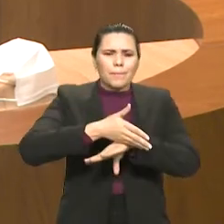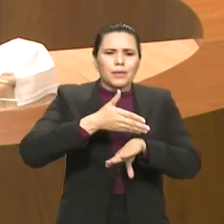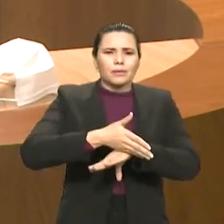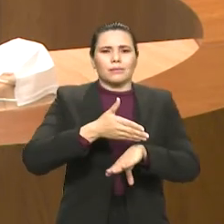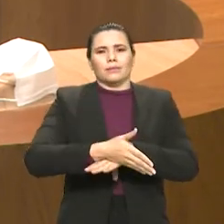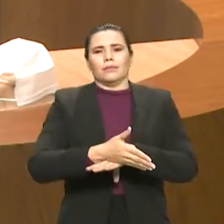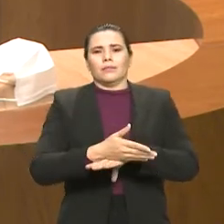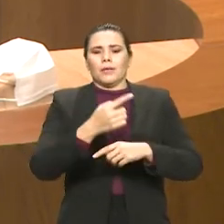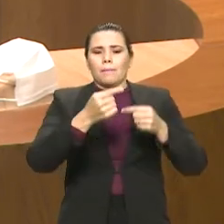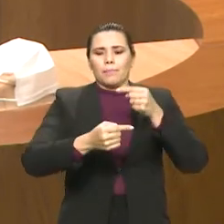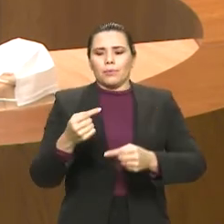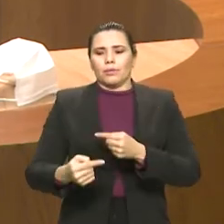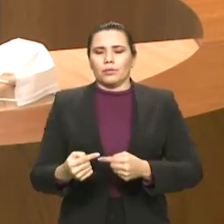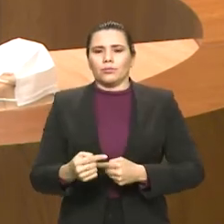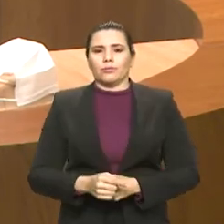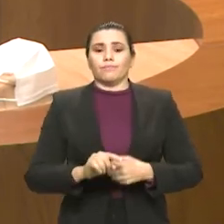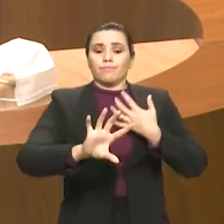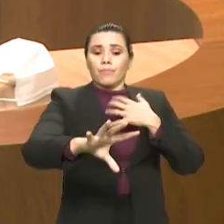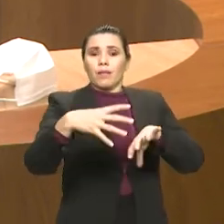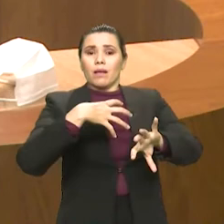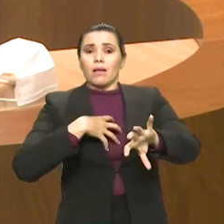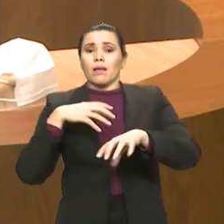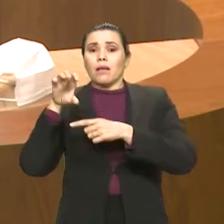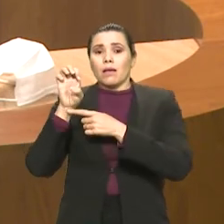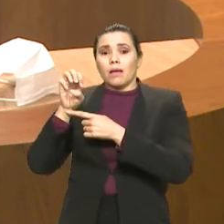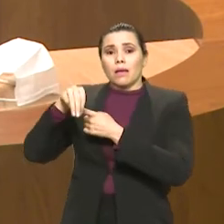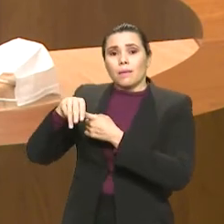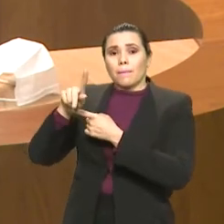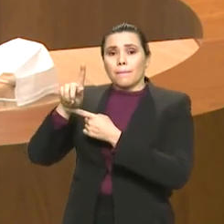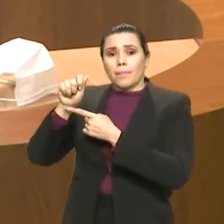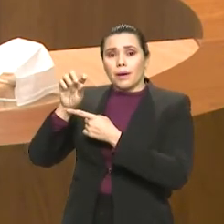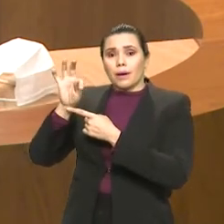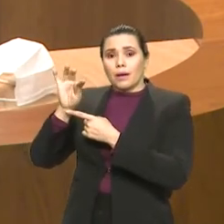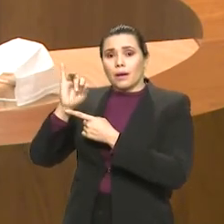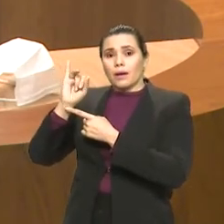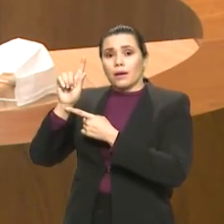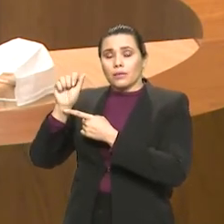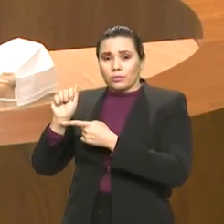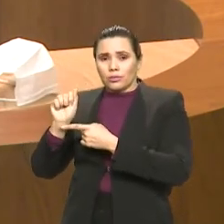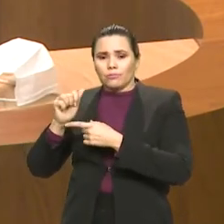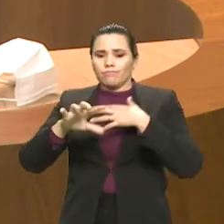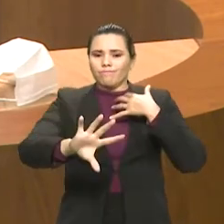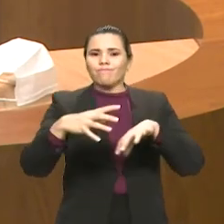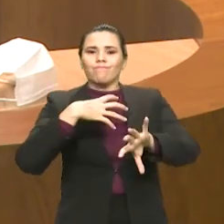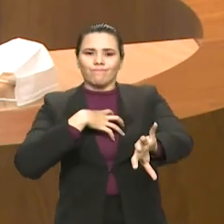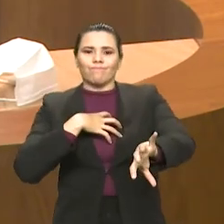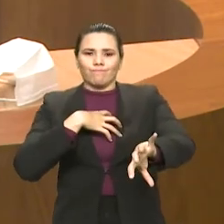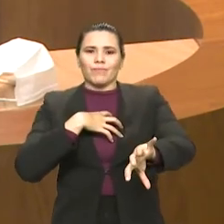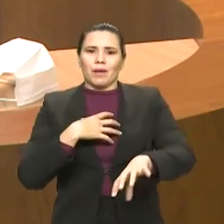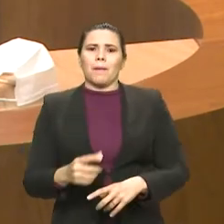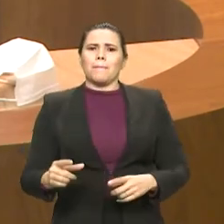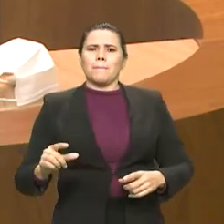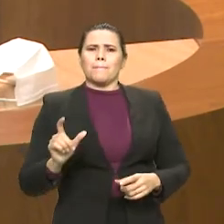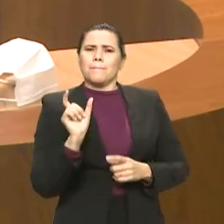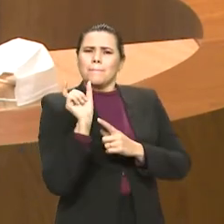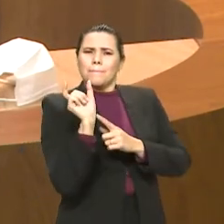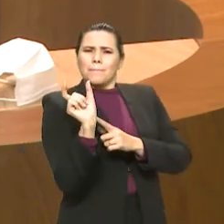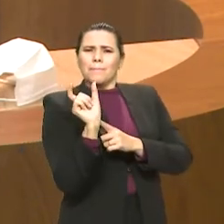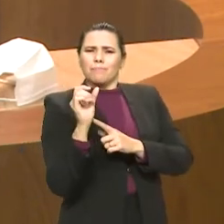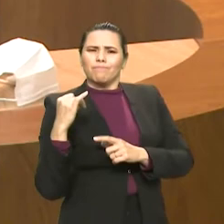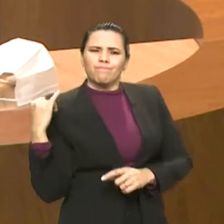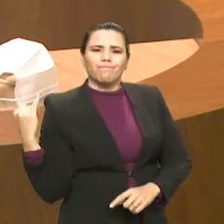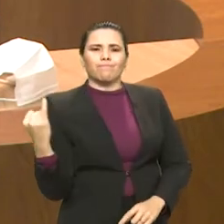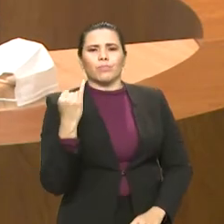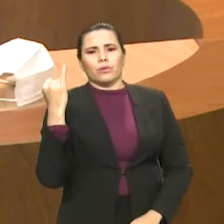nesse momento, é a palavra de ordem. E o Papa Francisco, agora, no domingo passado, na missa do Ângelus,